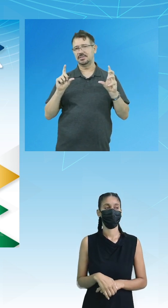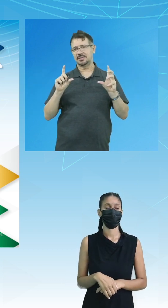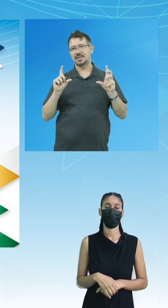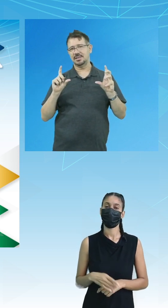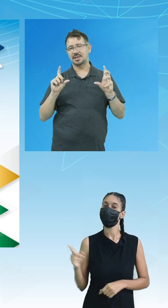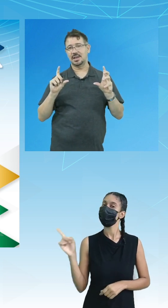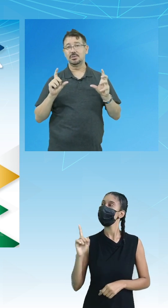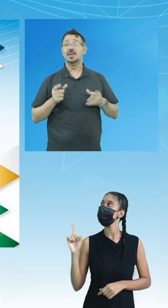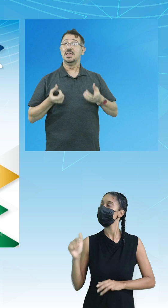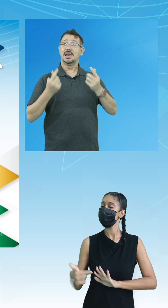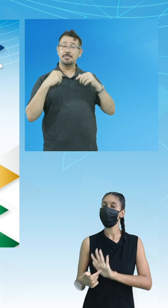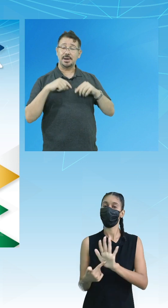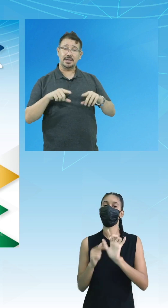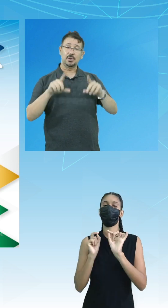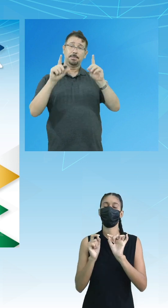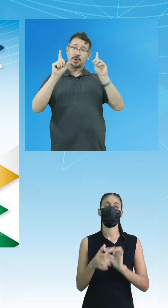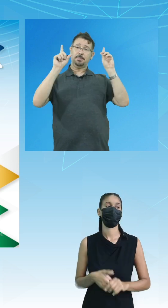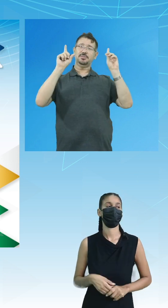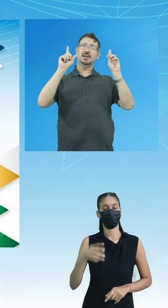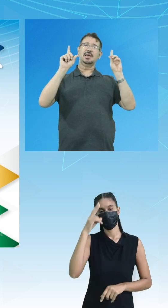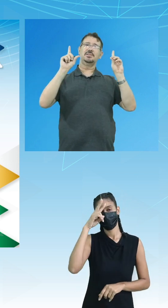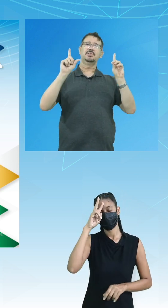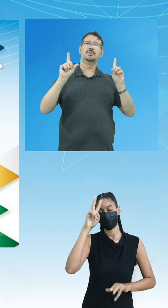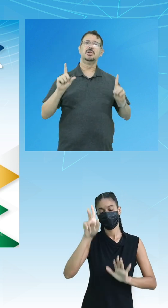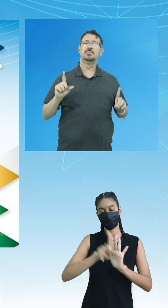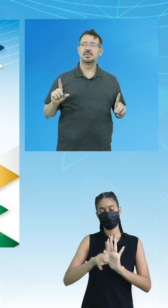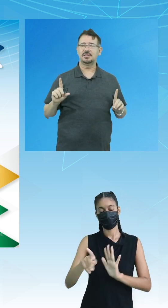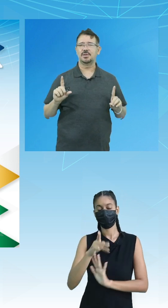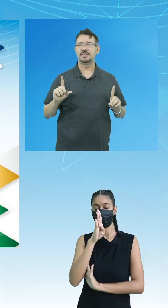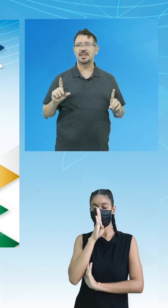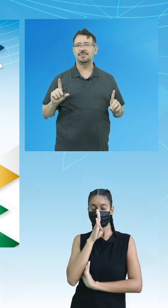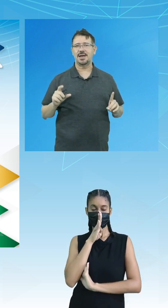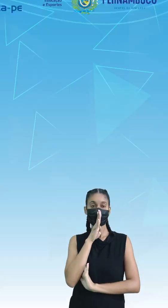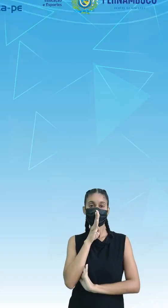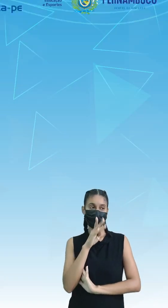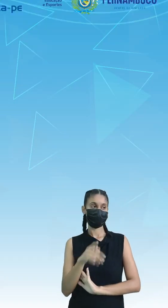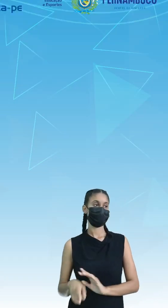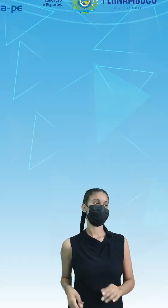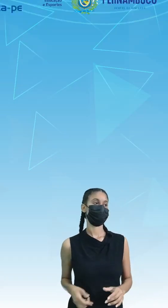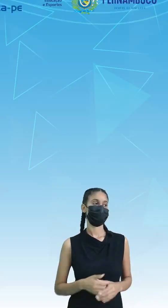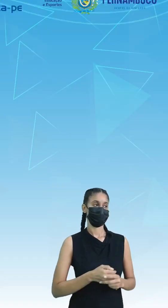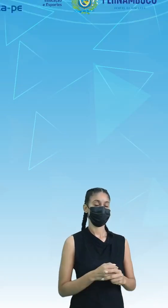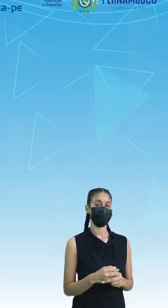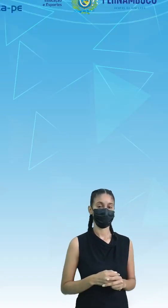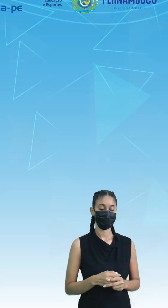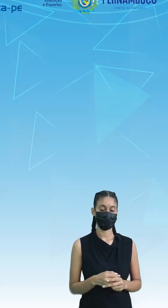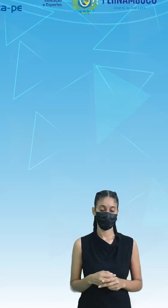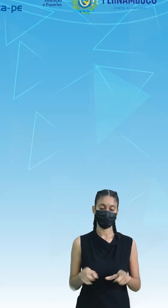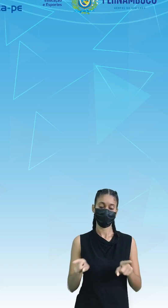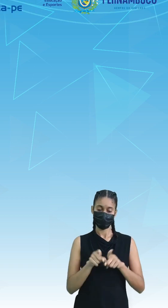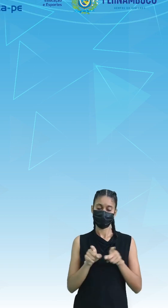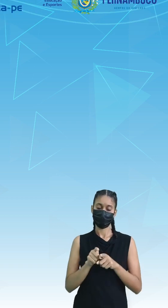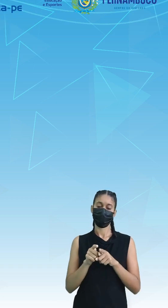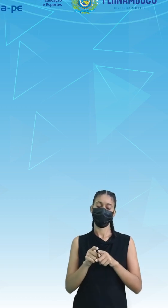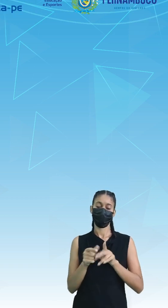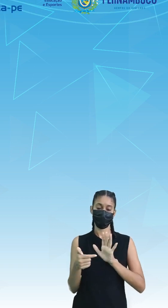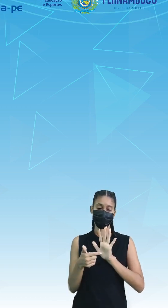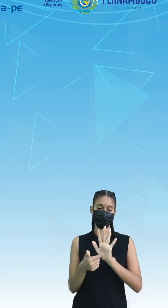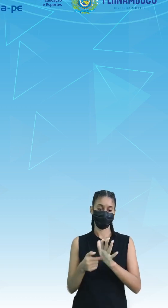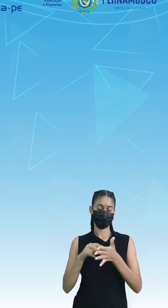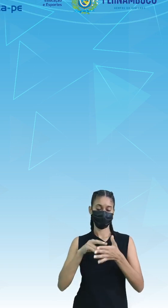eles está indicando. E lembrar que o próprio silêncio, muitas vezes na fala, indica algo, certo?